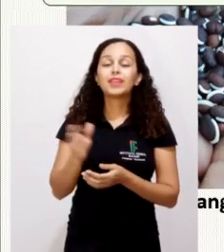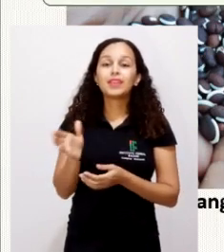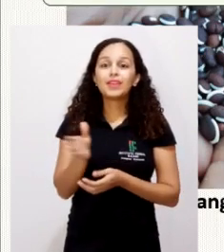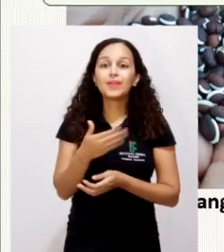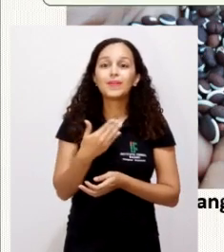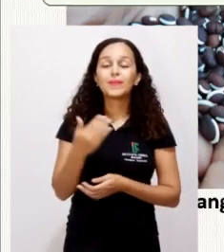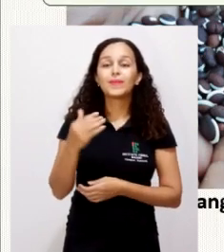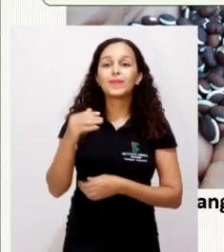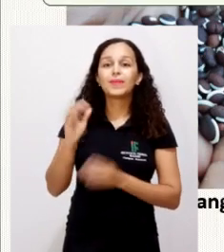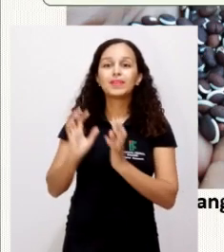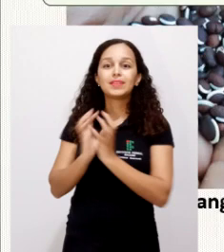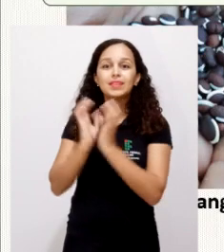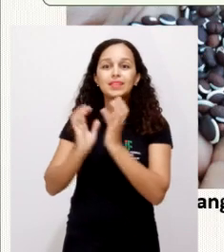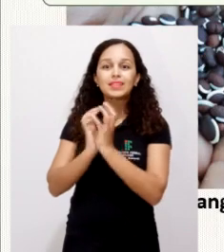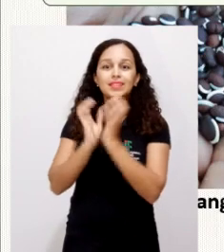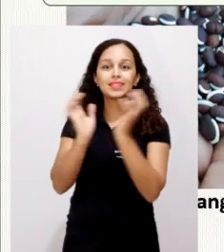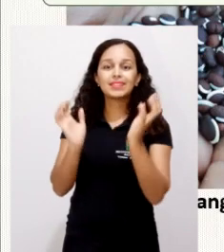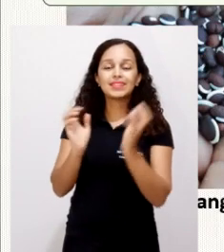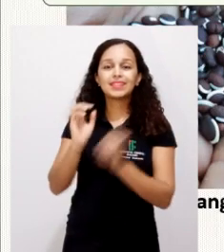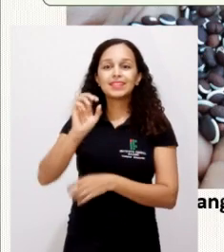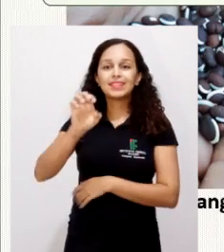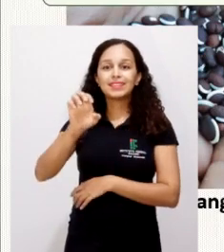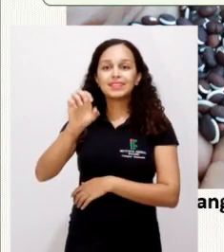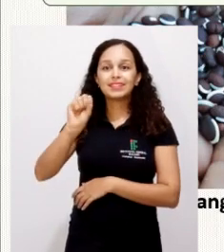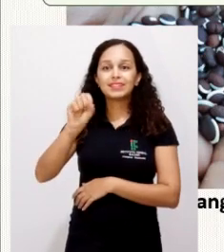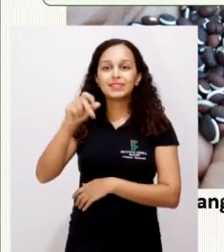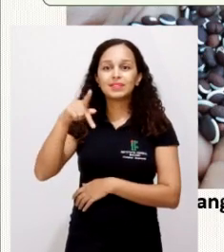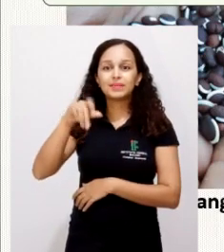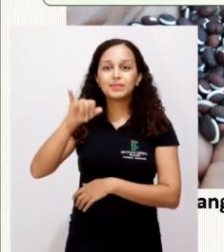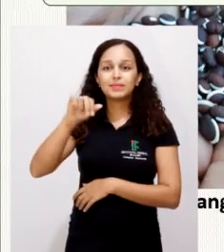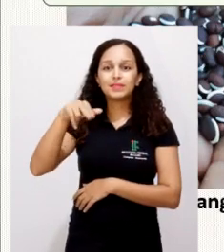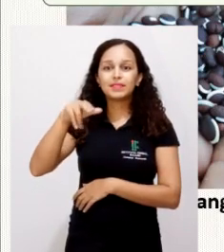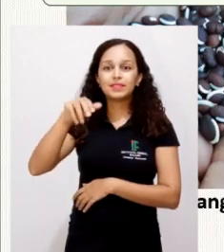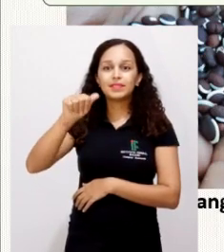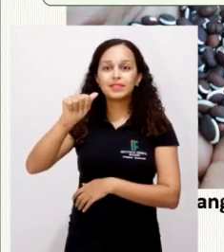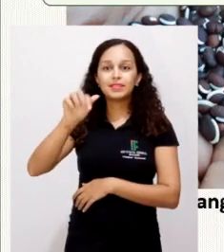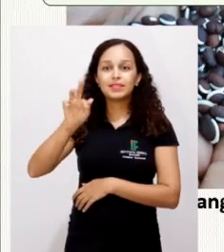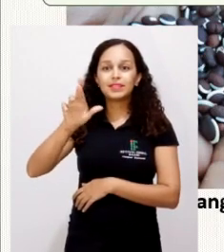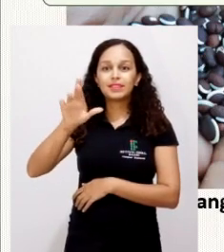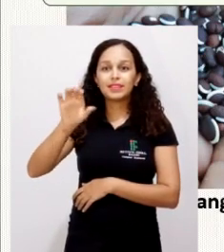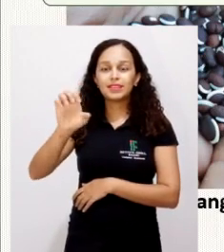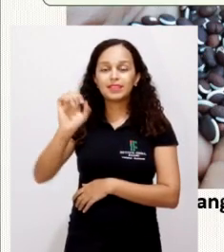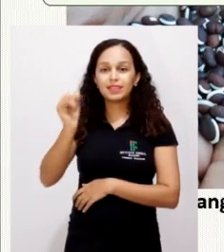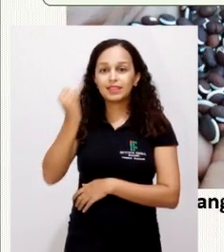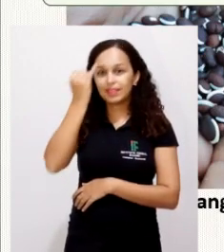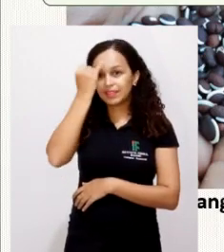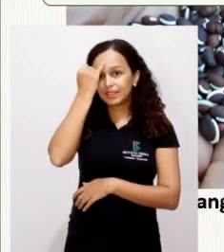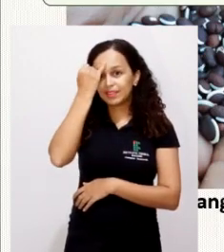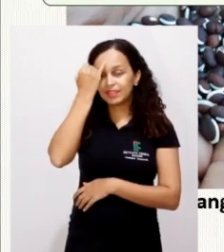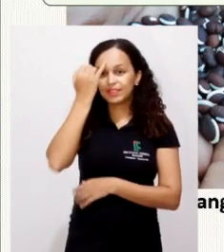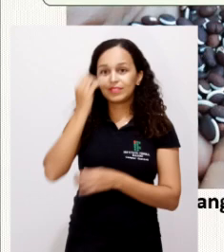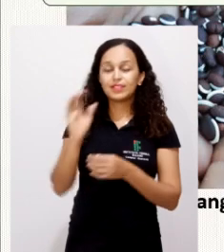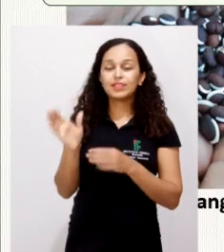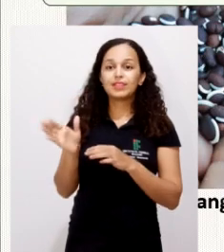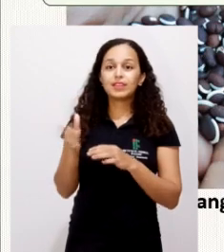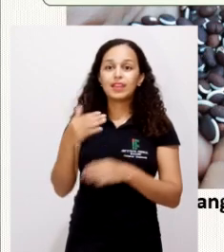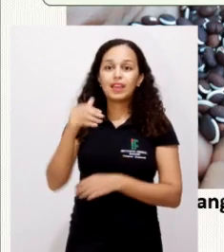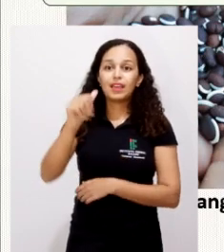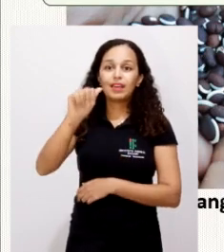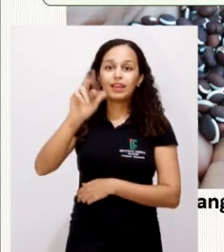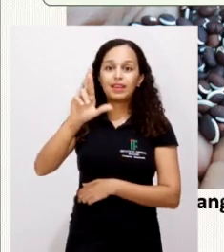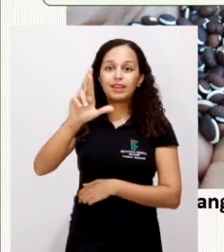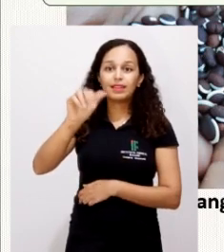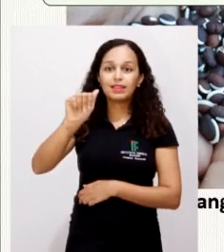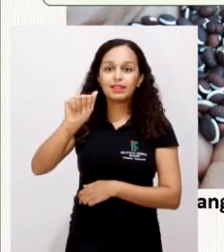que tem fitoquímicos, vitaminas e minerais, a araruta, fonte de fibras, de amido resistente,